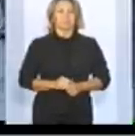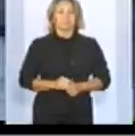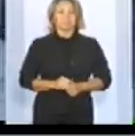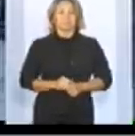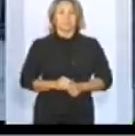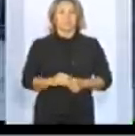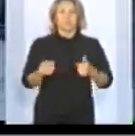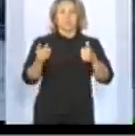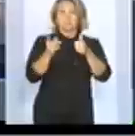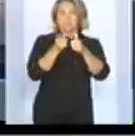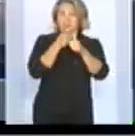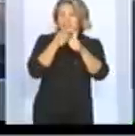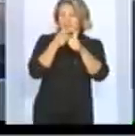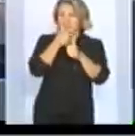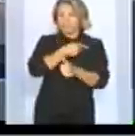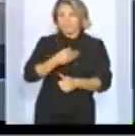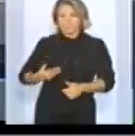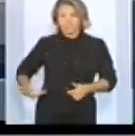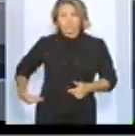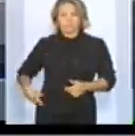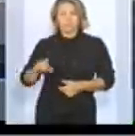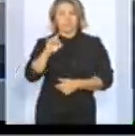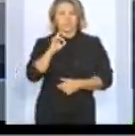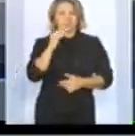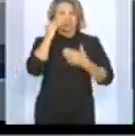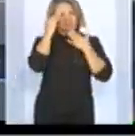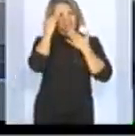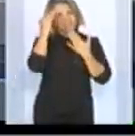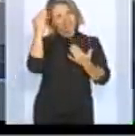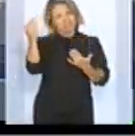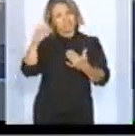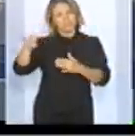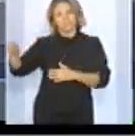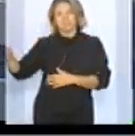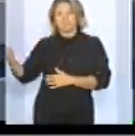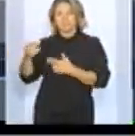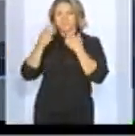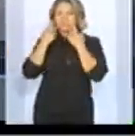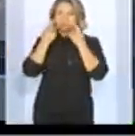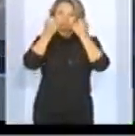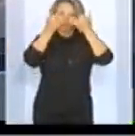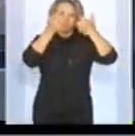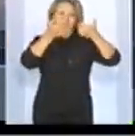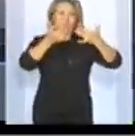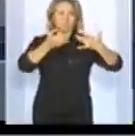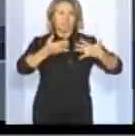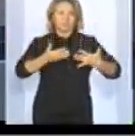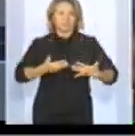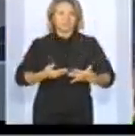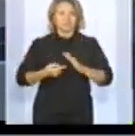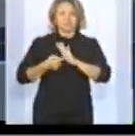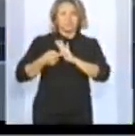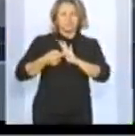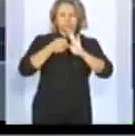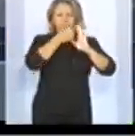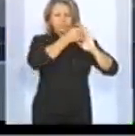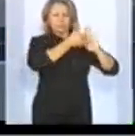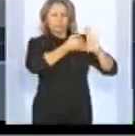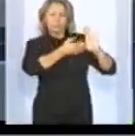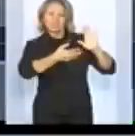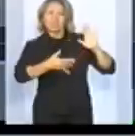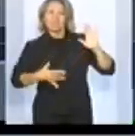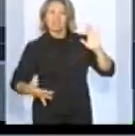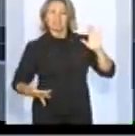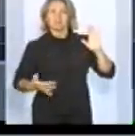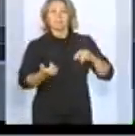Em primeiro lugar, ministro, eu gostaria de agradecer a essa oportunidade, foi uma oportunidade espetacular de podermos explanar e defender um